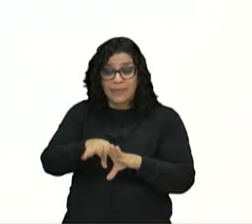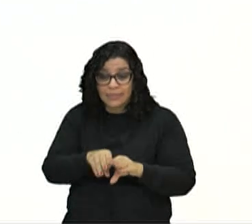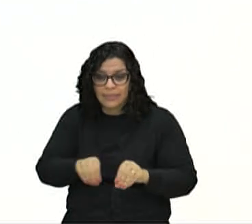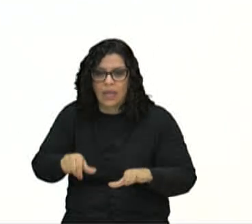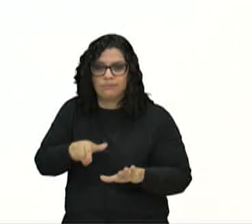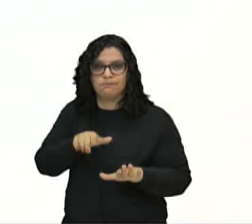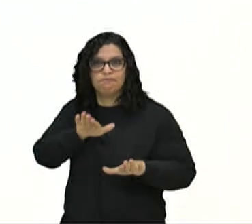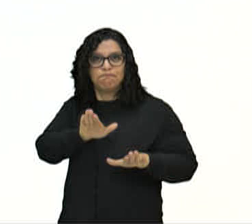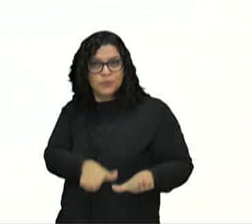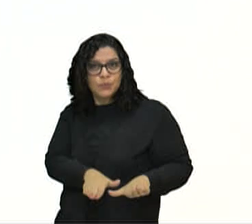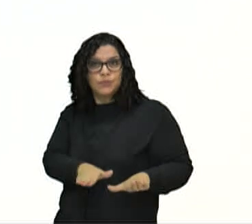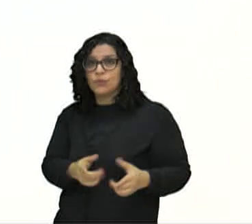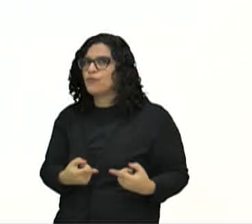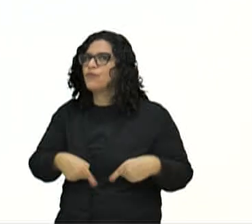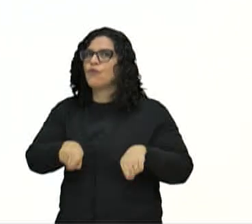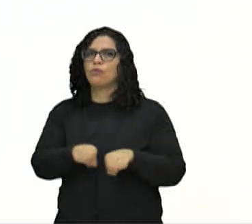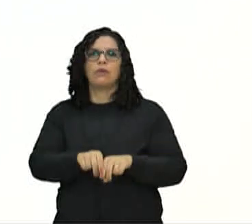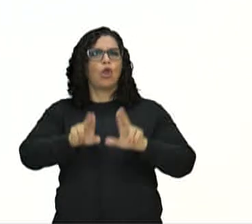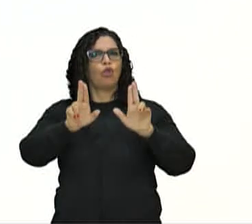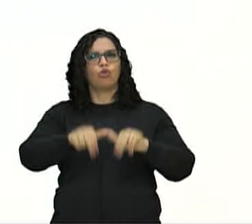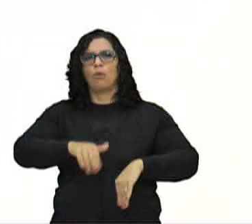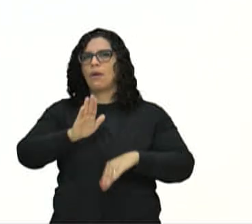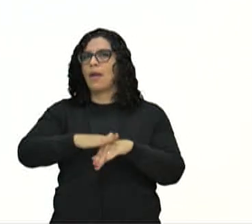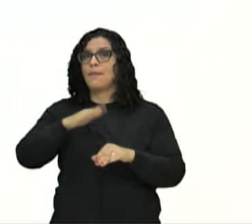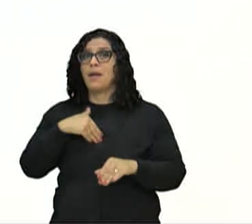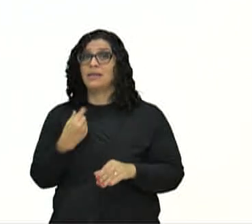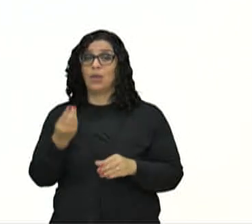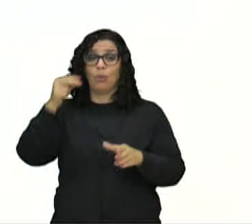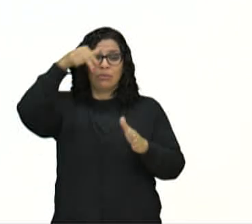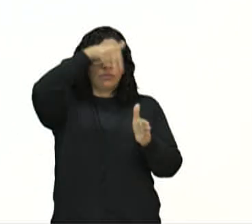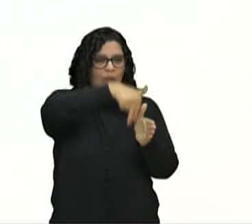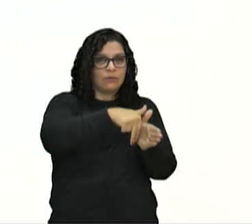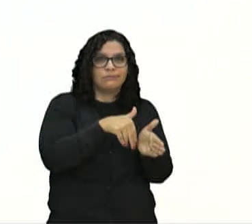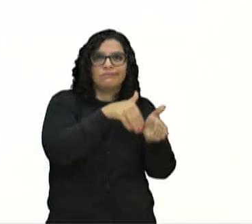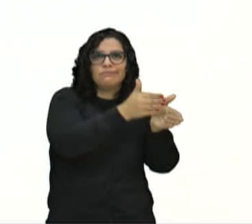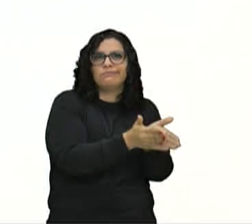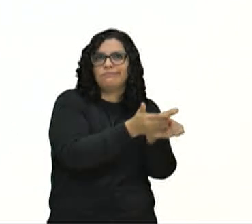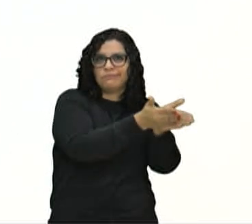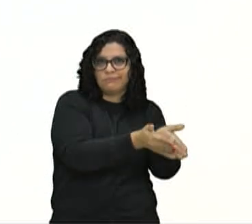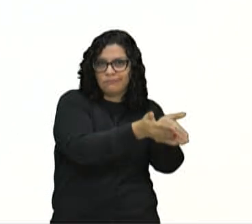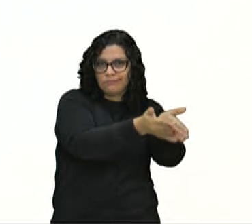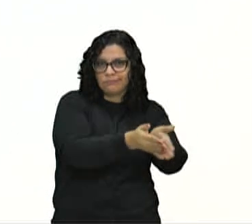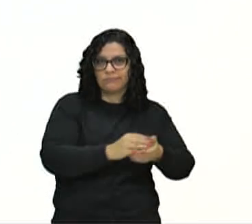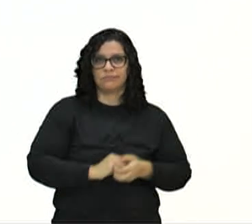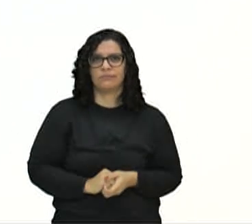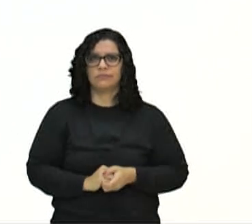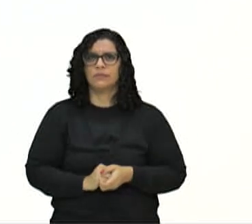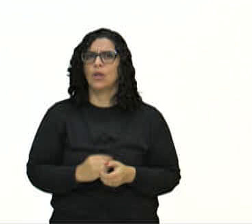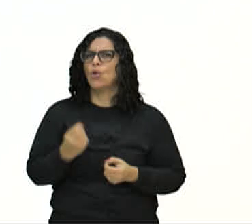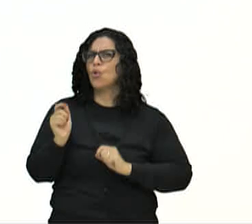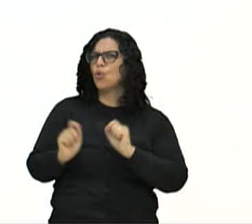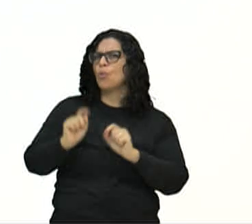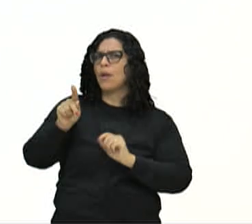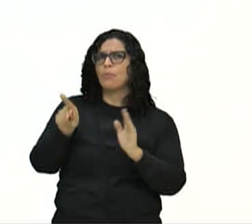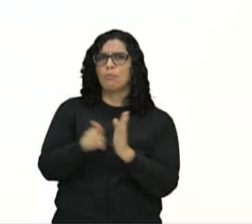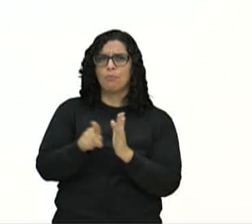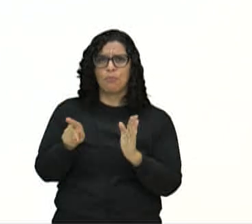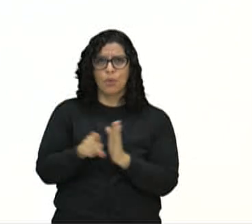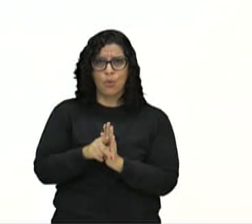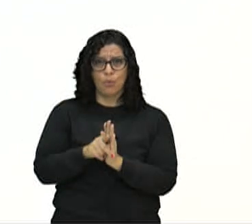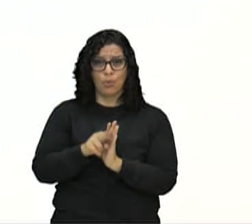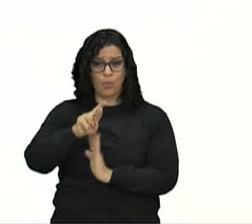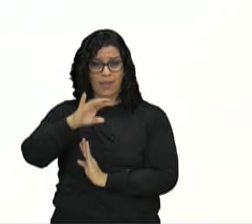não voltaria em toda a vida a entrar em navios. Como foi possível que o